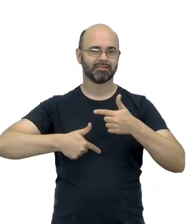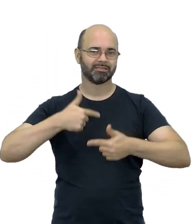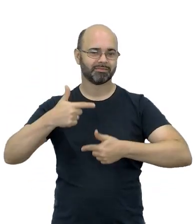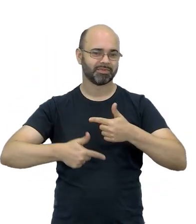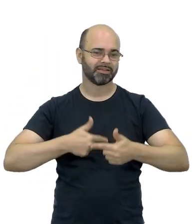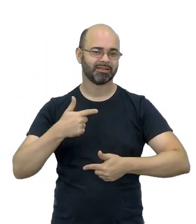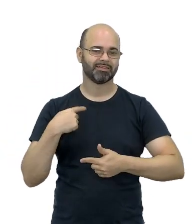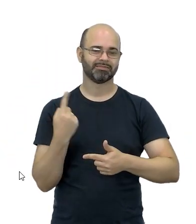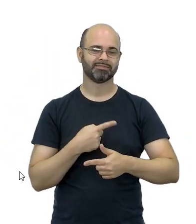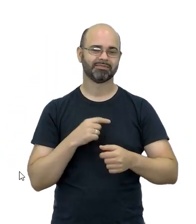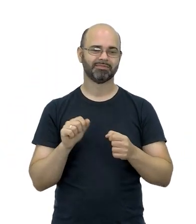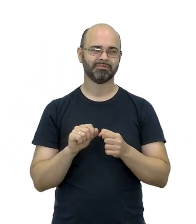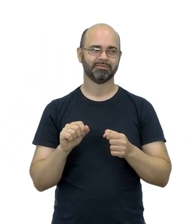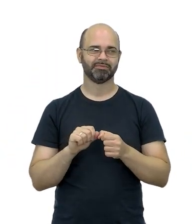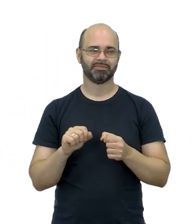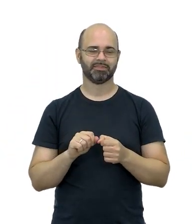aqui,